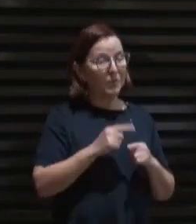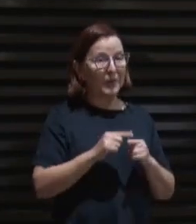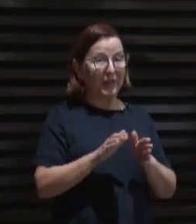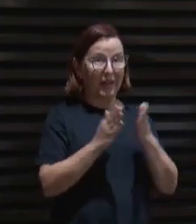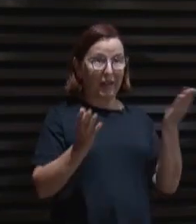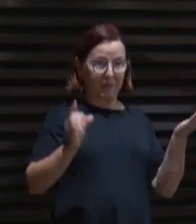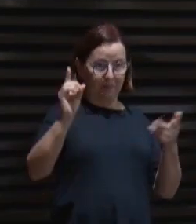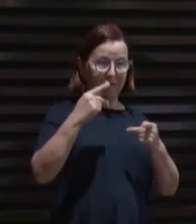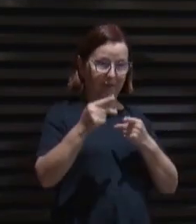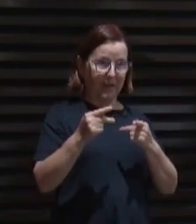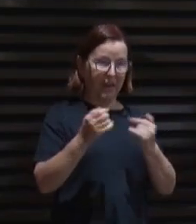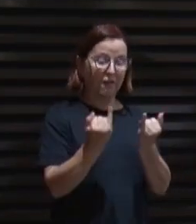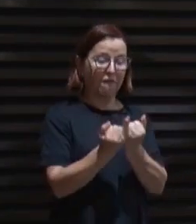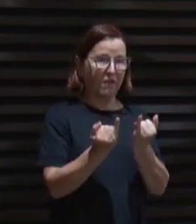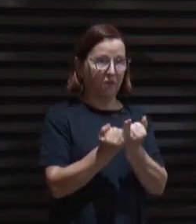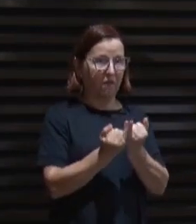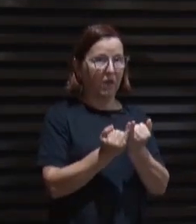que é muito sério.